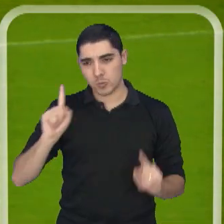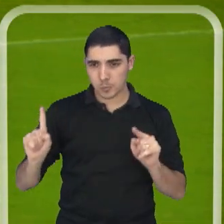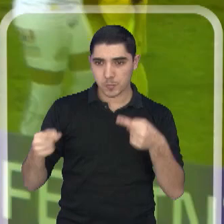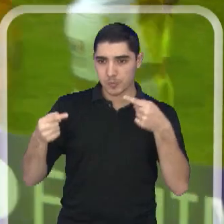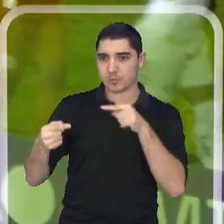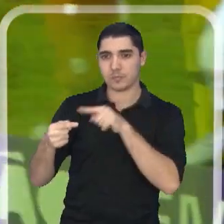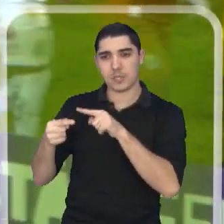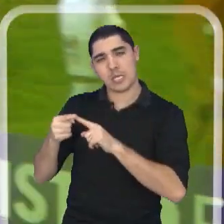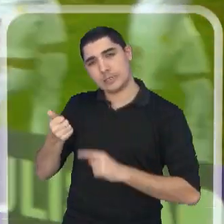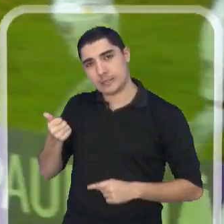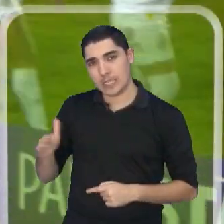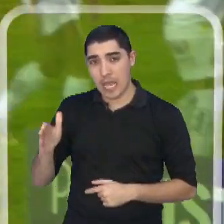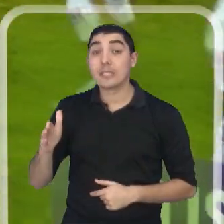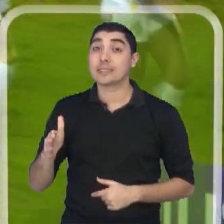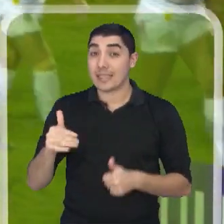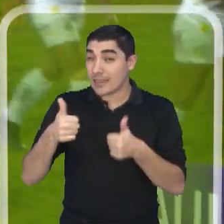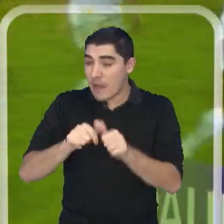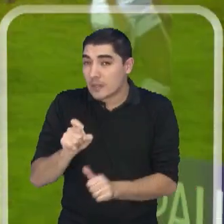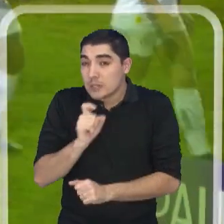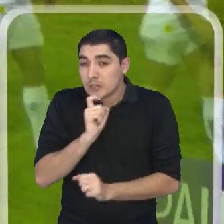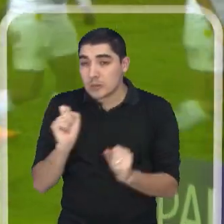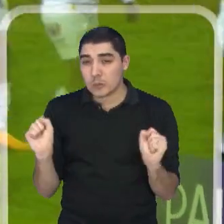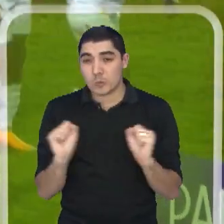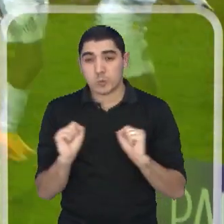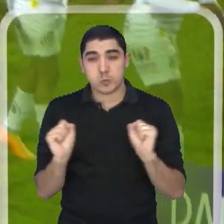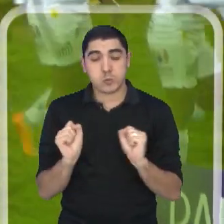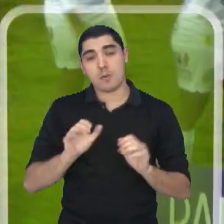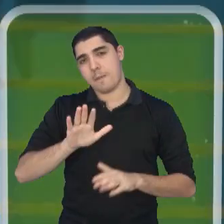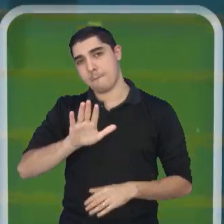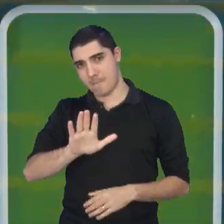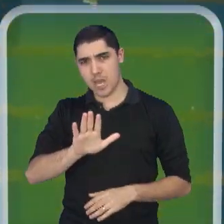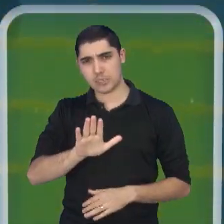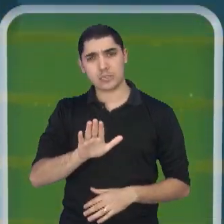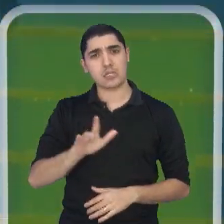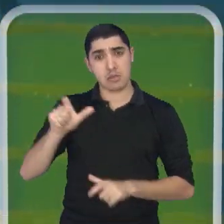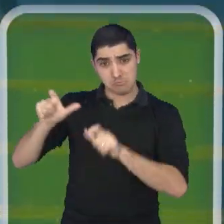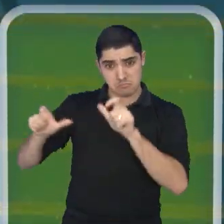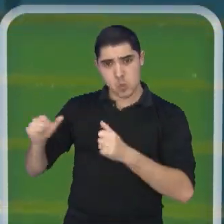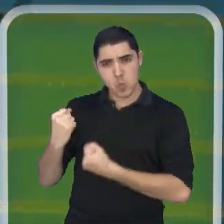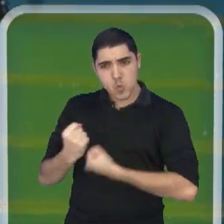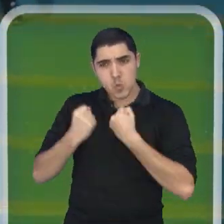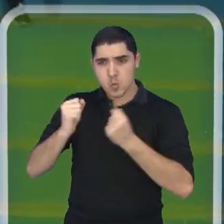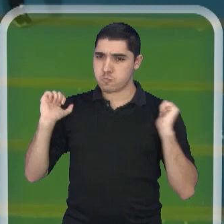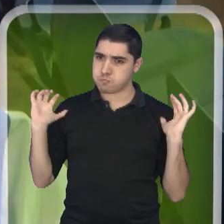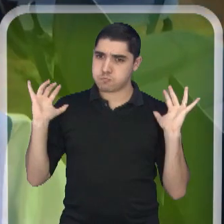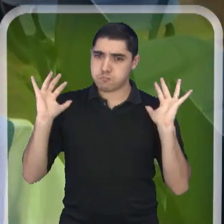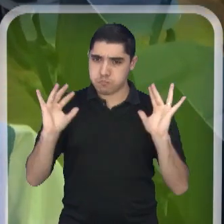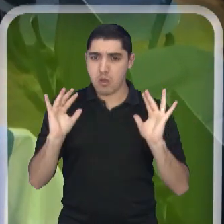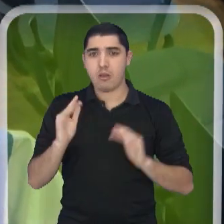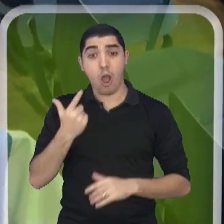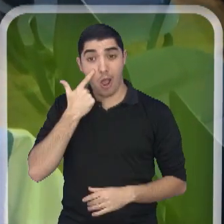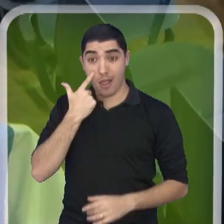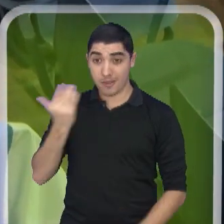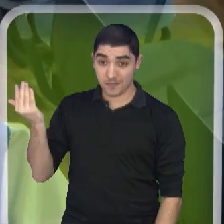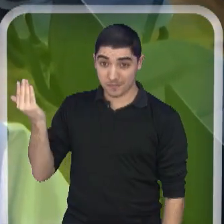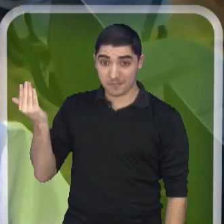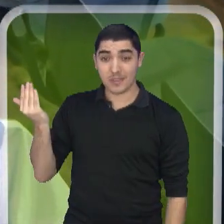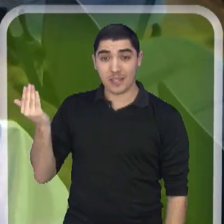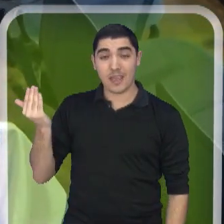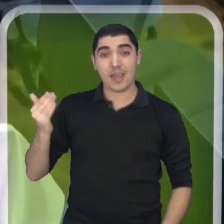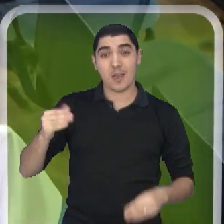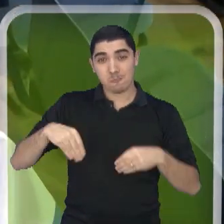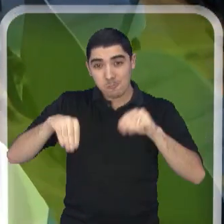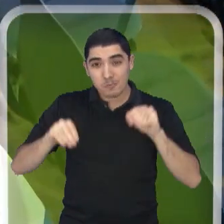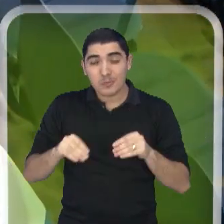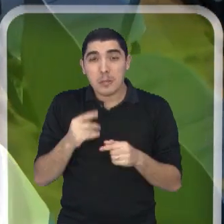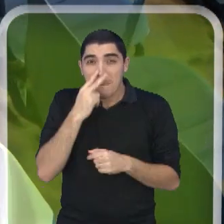da Vila em uma noite gelada. Mas nada que impedisse o torcedor de estar presente. Olha aí, a bandeira